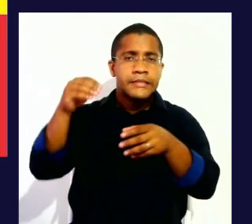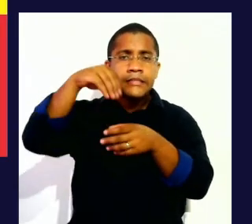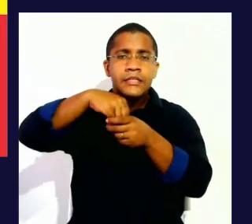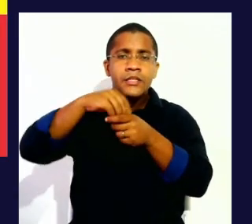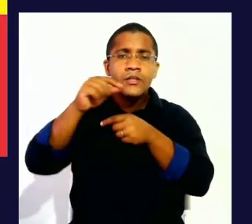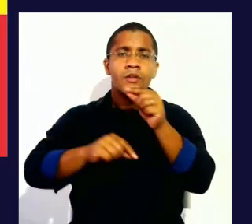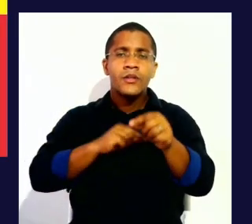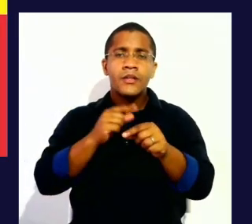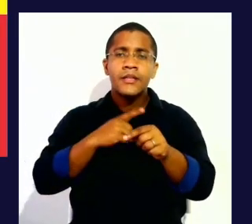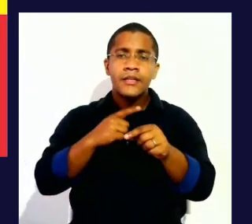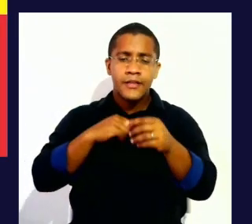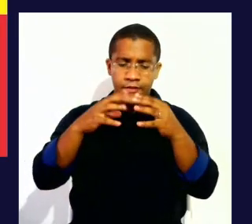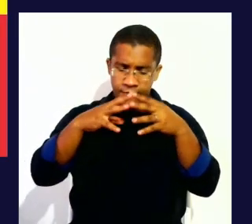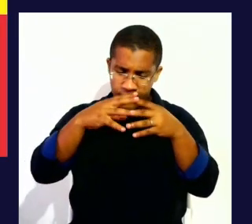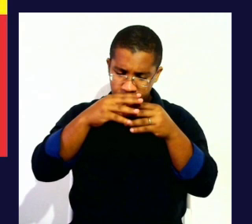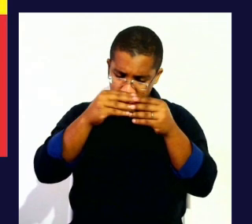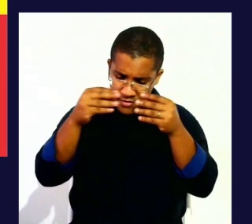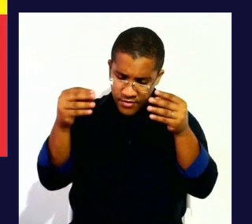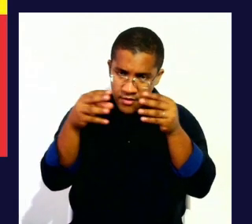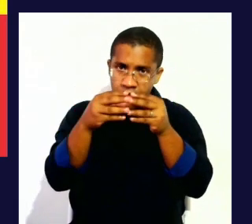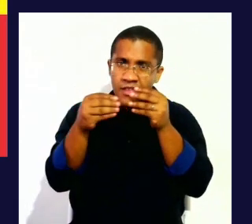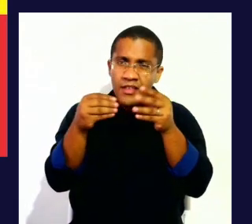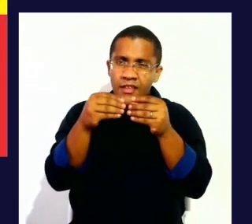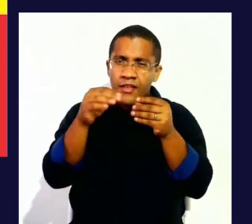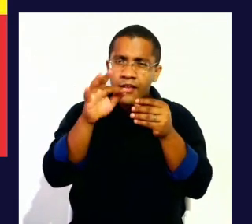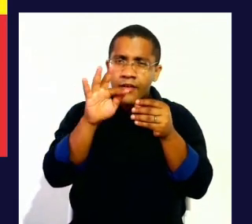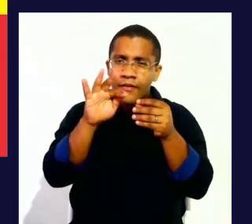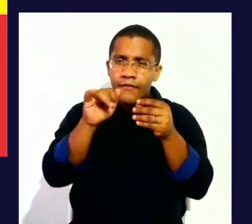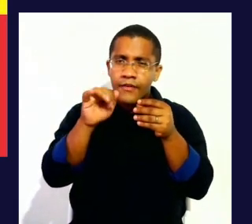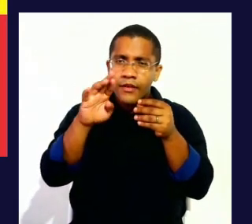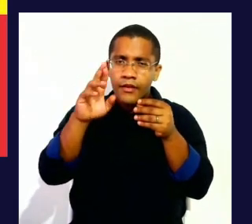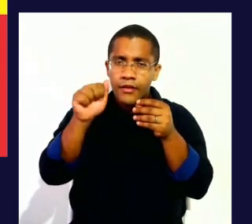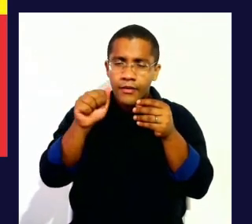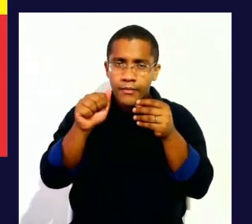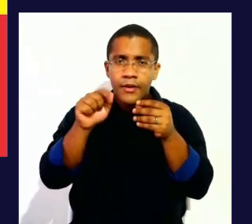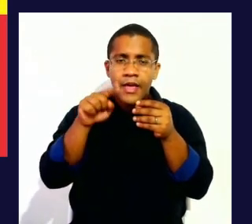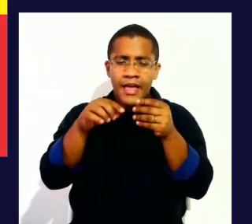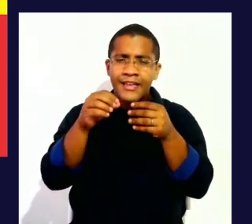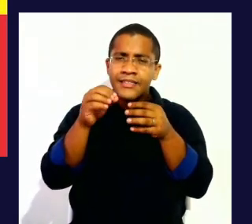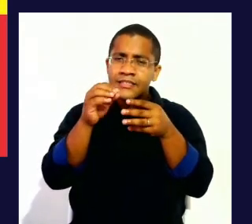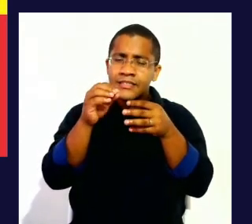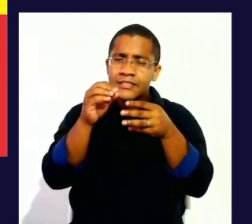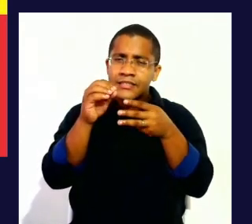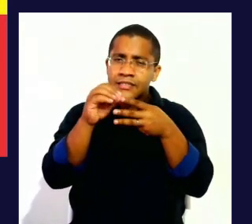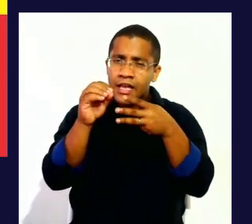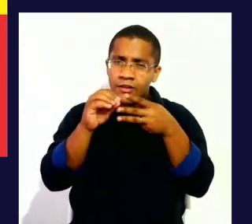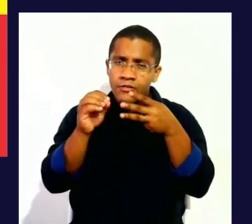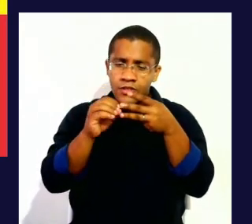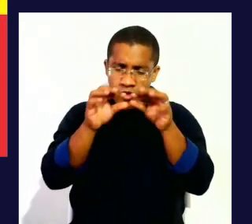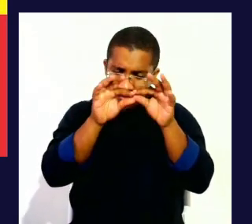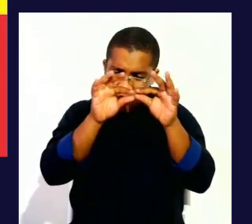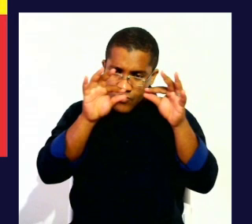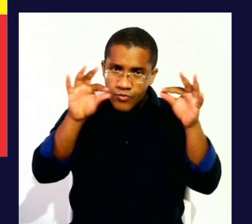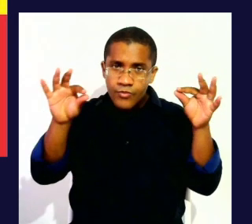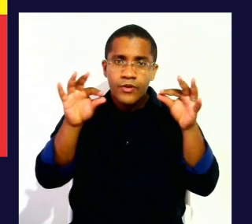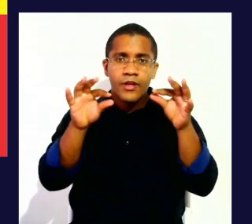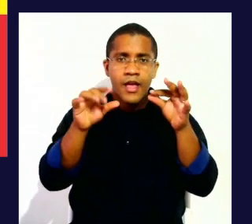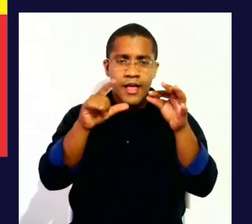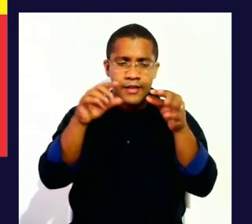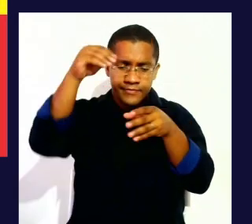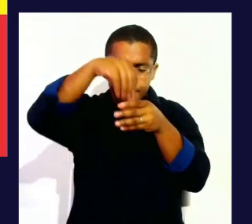eles vão ser constituídos pelas fibras musculares, que na realidade são células